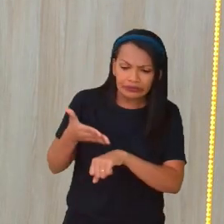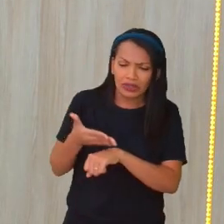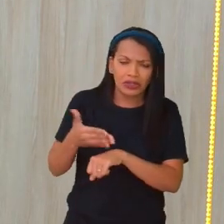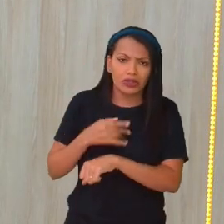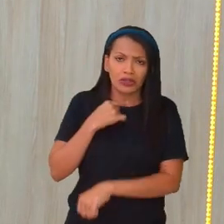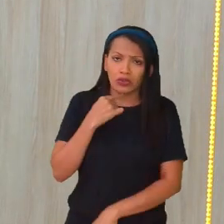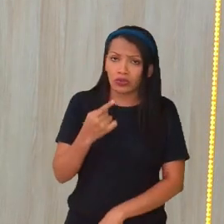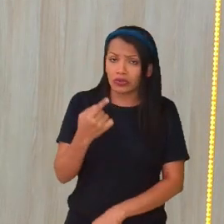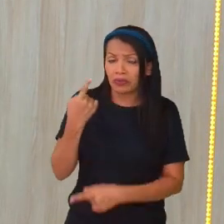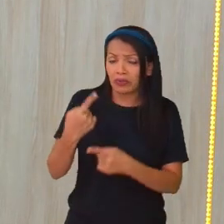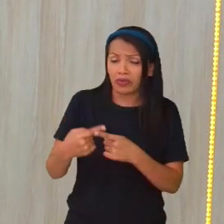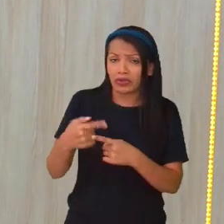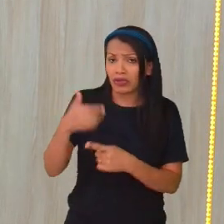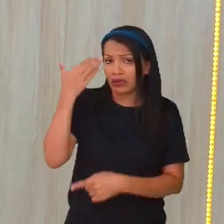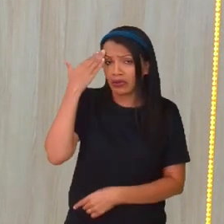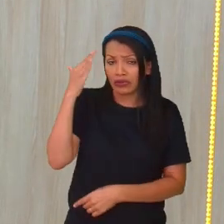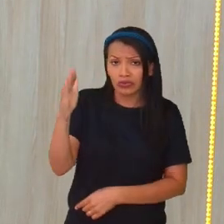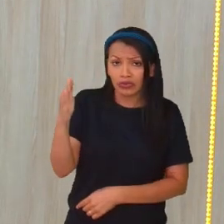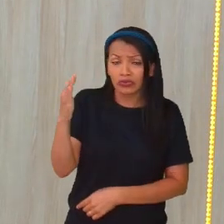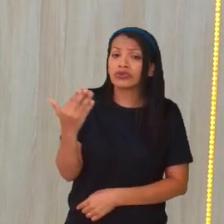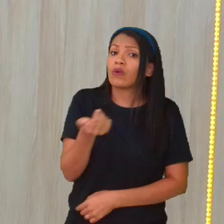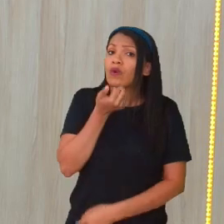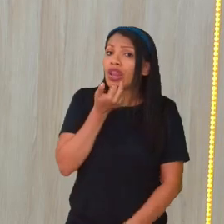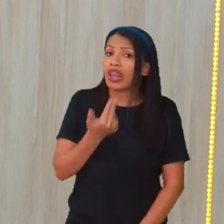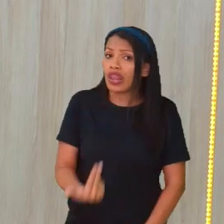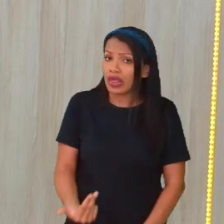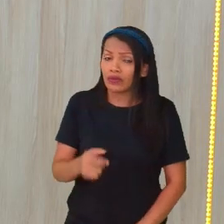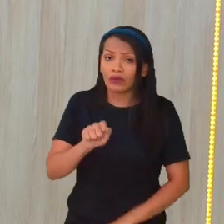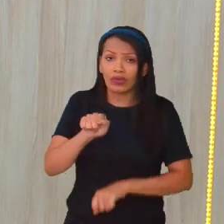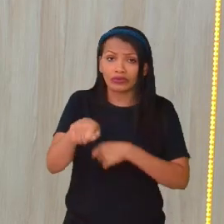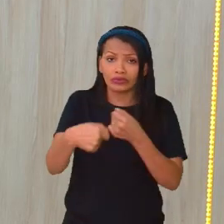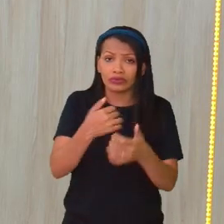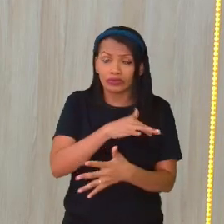sei falar a linguagem dos sinais.